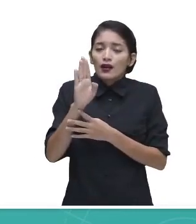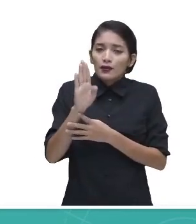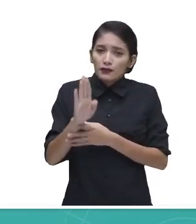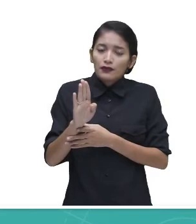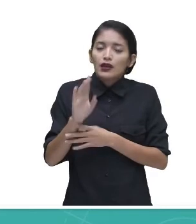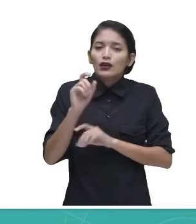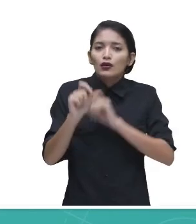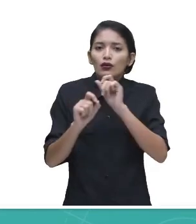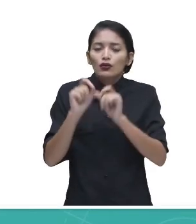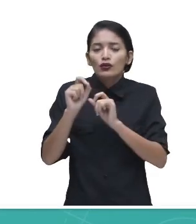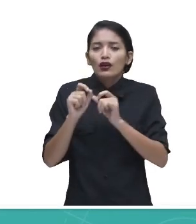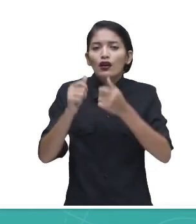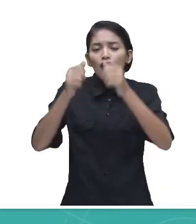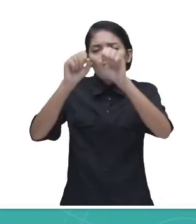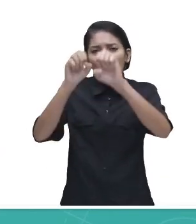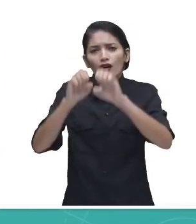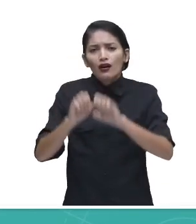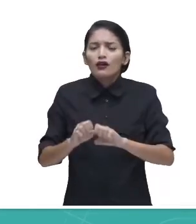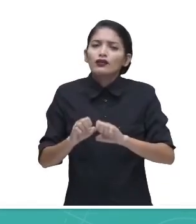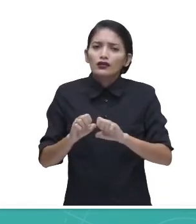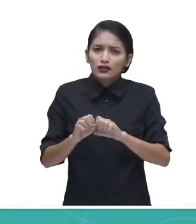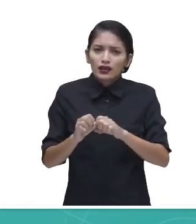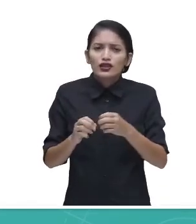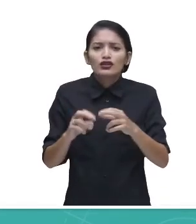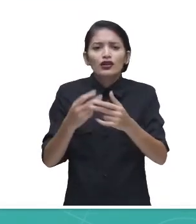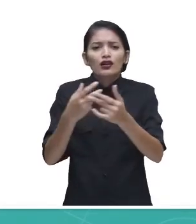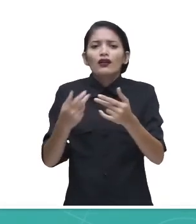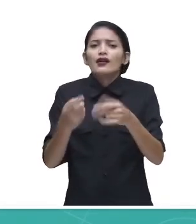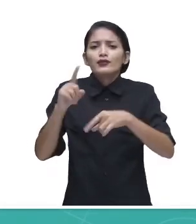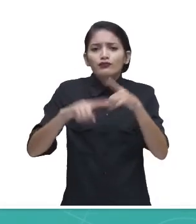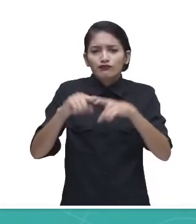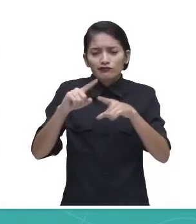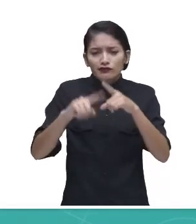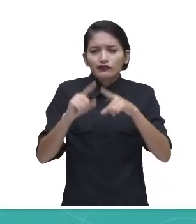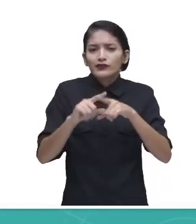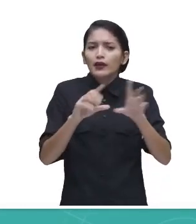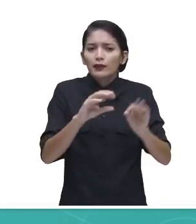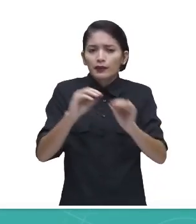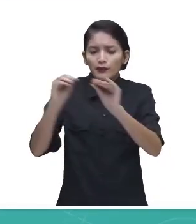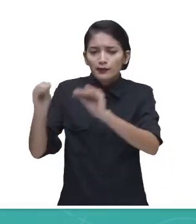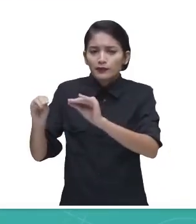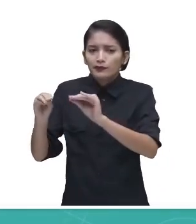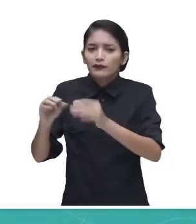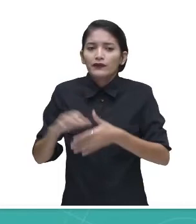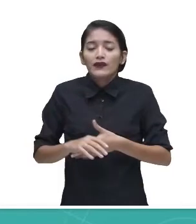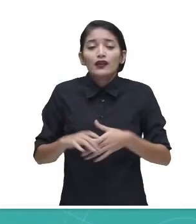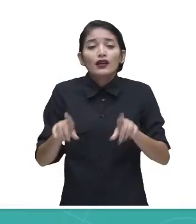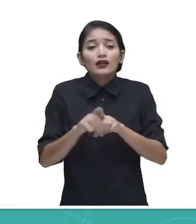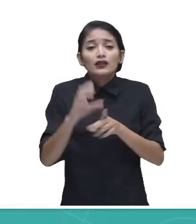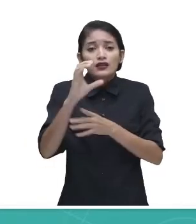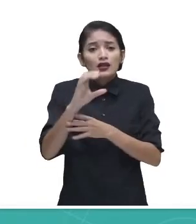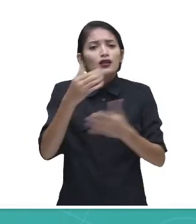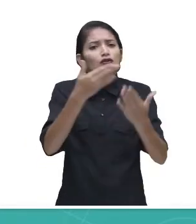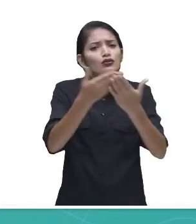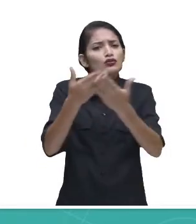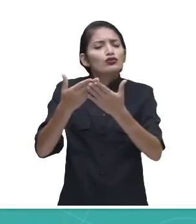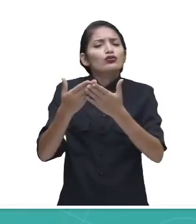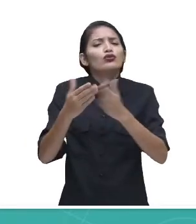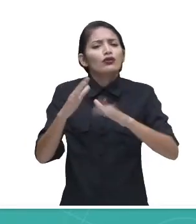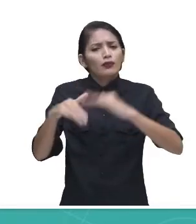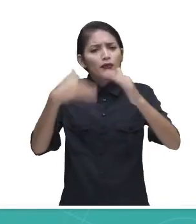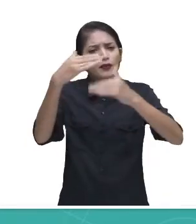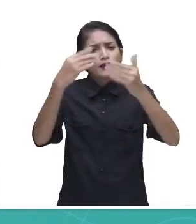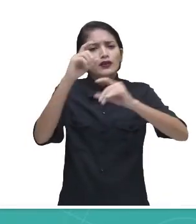do funcionamento do transporte de nutrientes. E letra C, estudo dos processos que